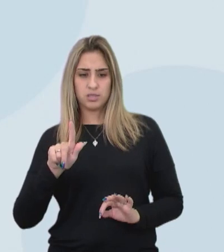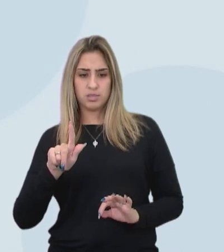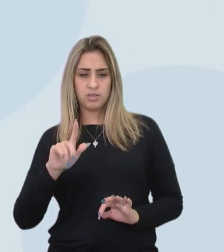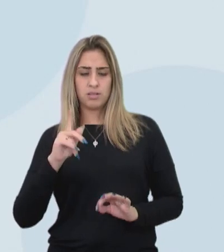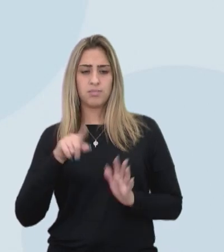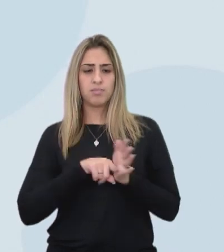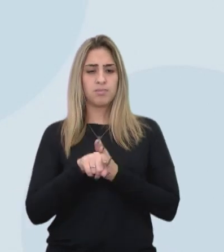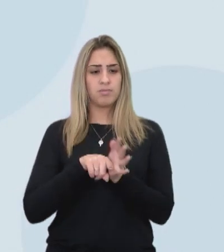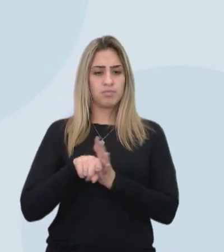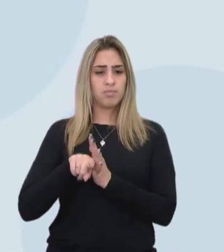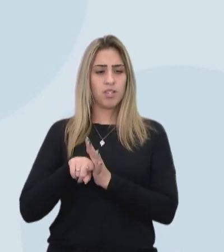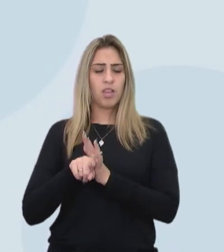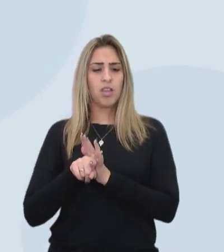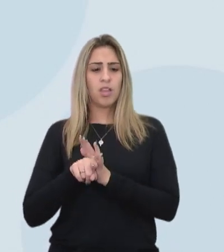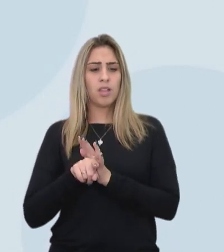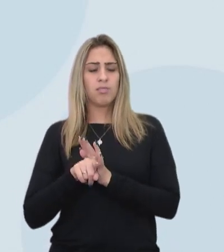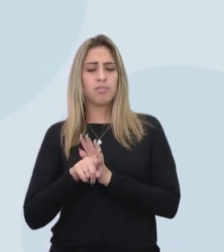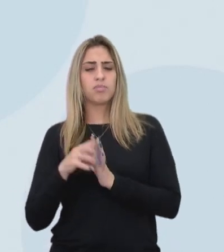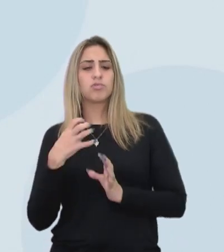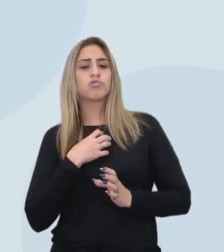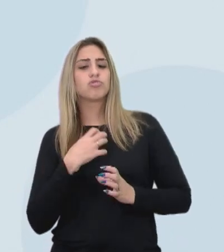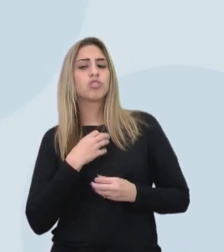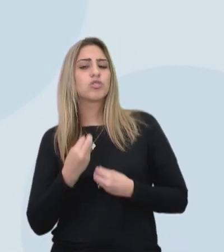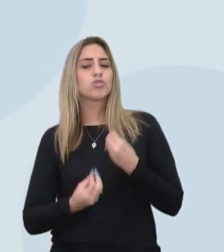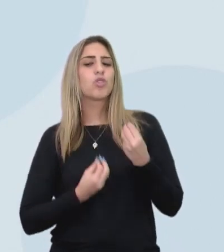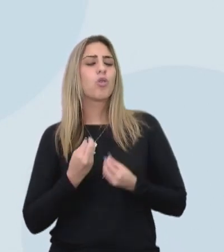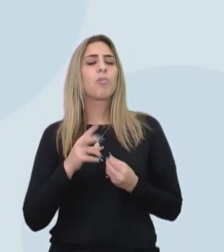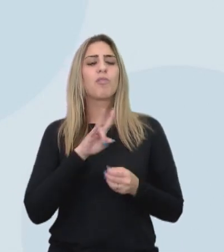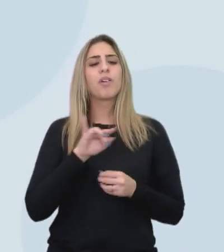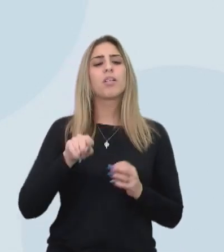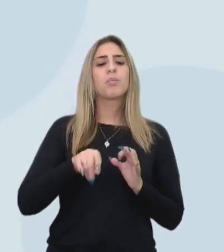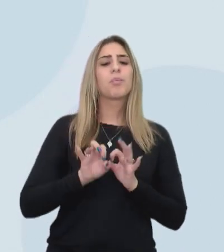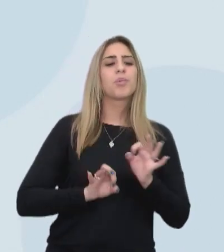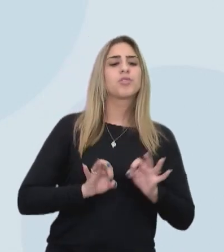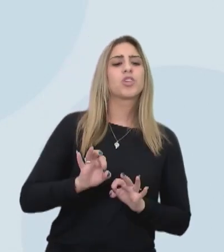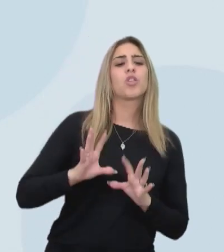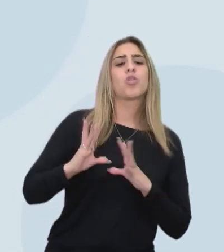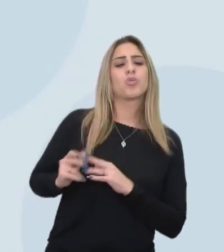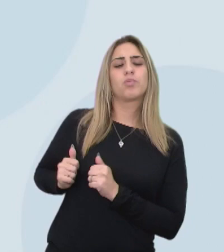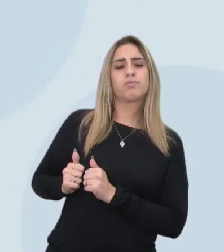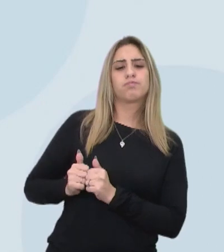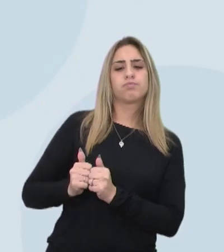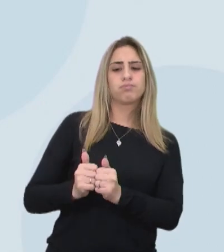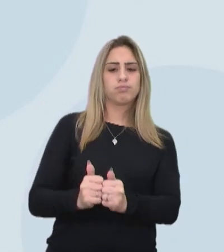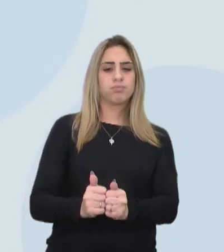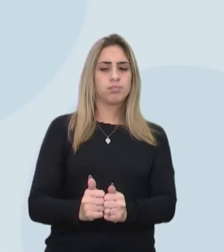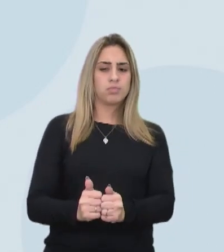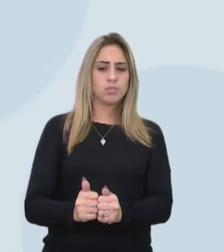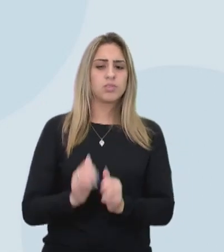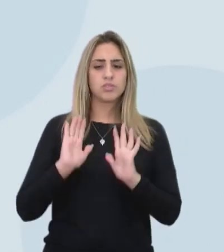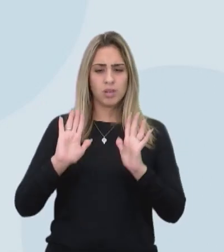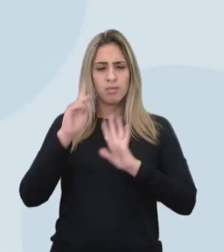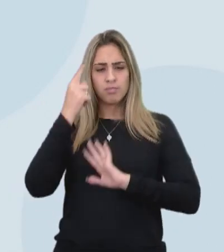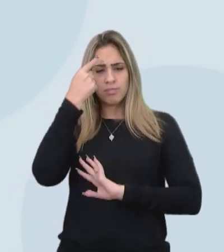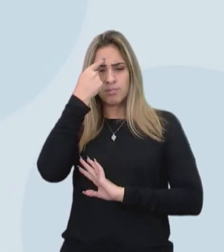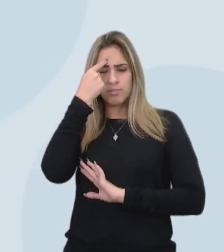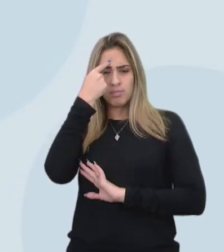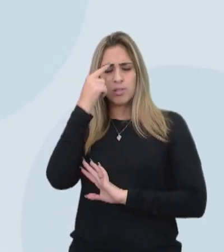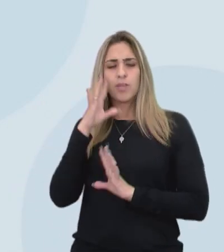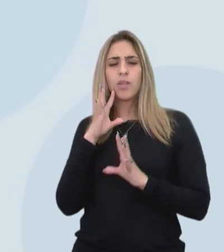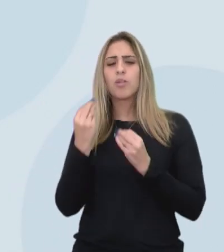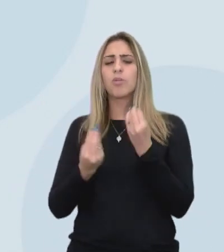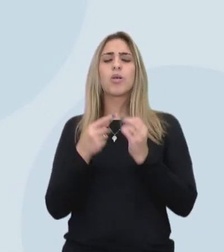escolha, pesquisa, a logística do projeto e todo o acompanhamento. Já pararam para pensar o quanto o